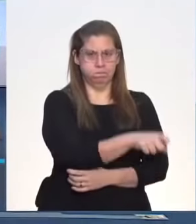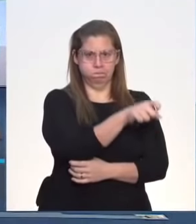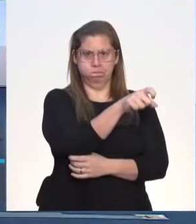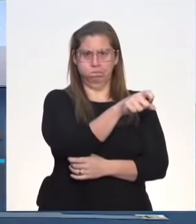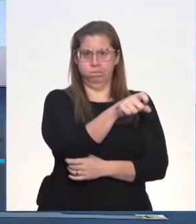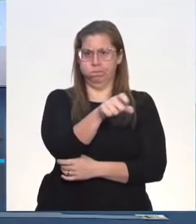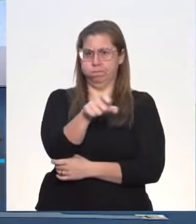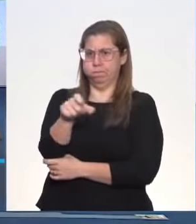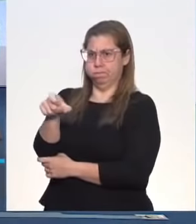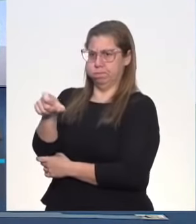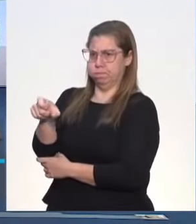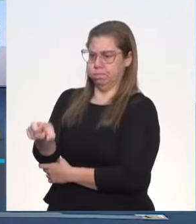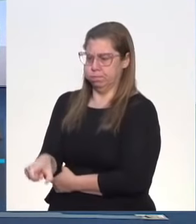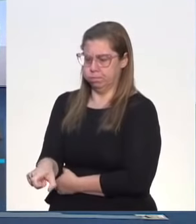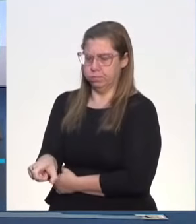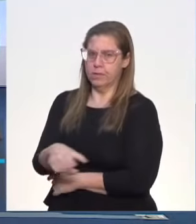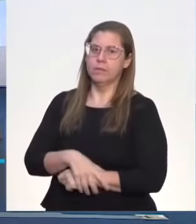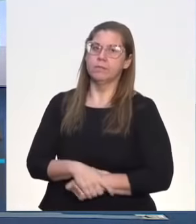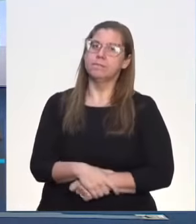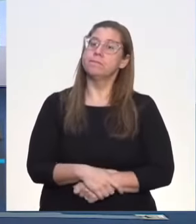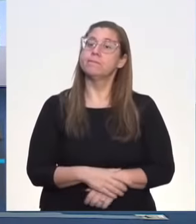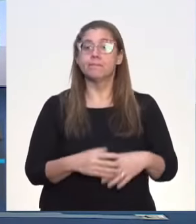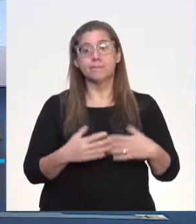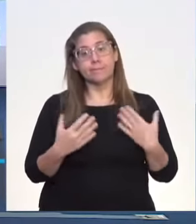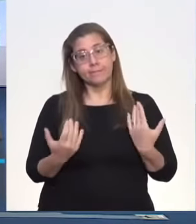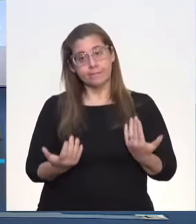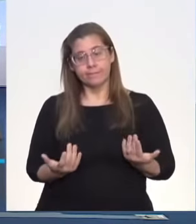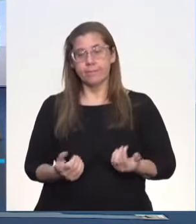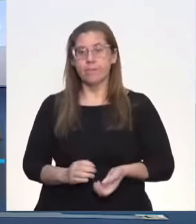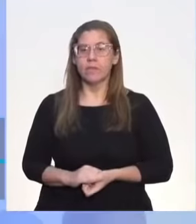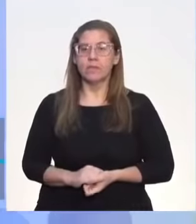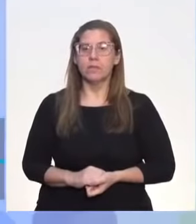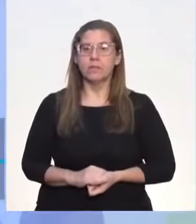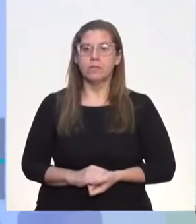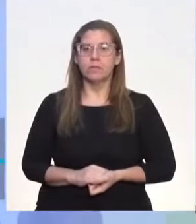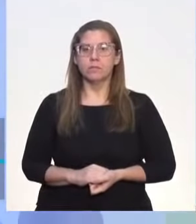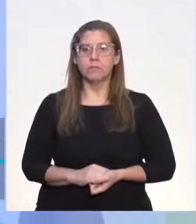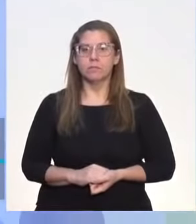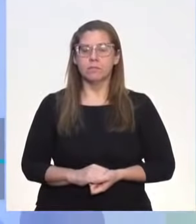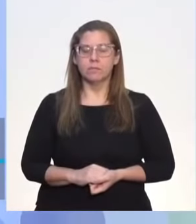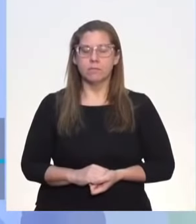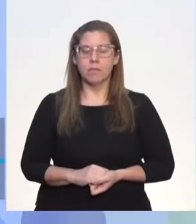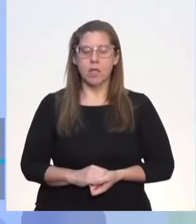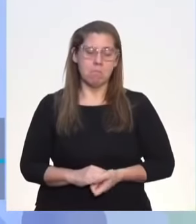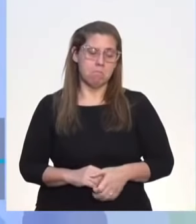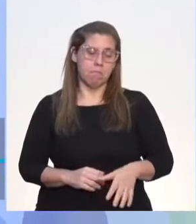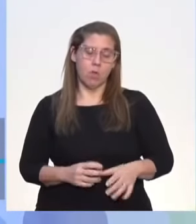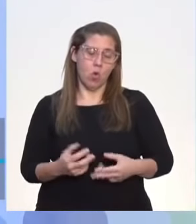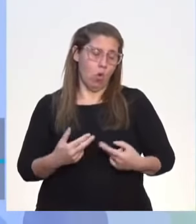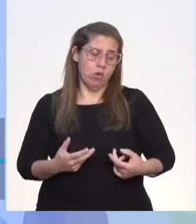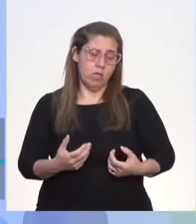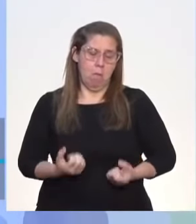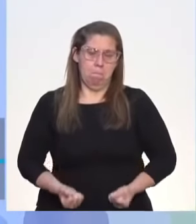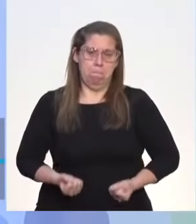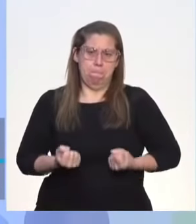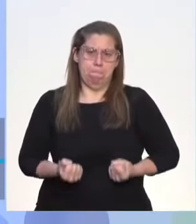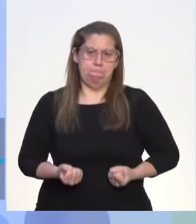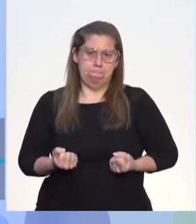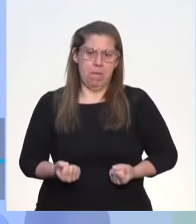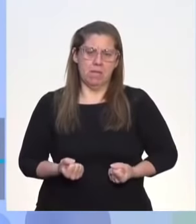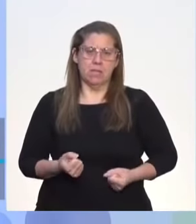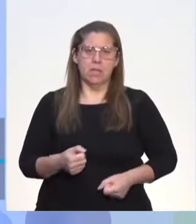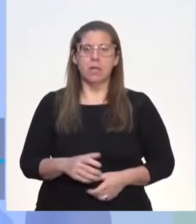versão É verdade bom então a utilidade do guindaste é você levar corpos pesados cujo peso